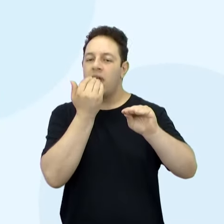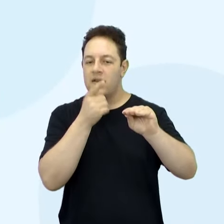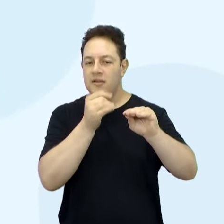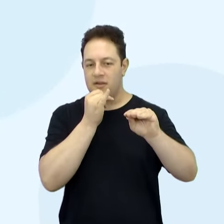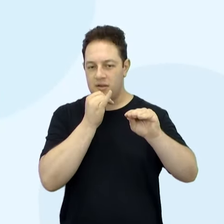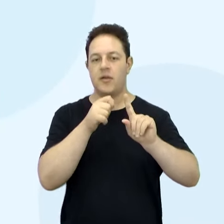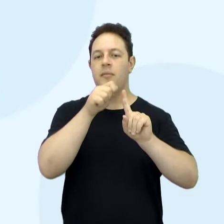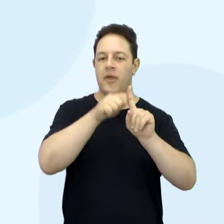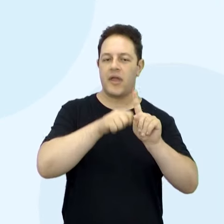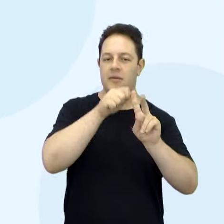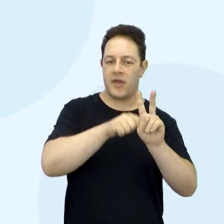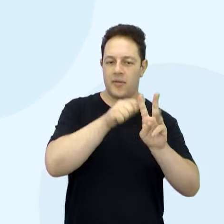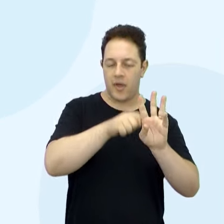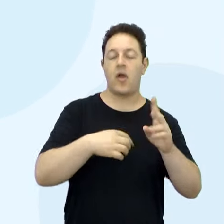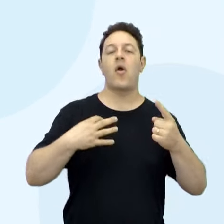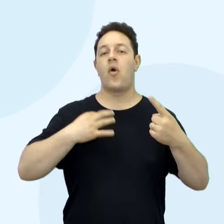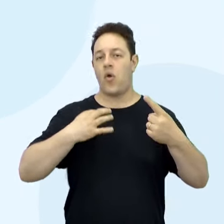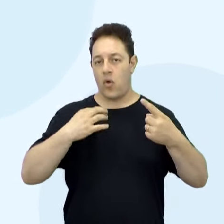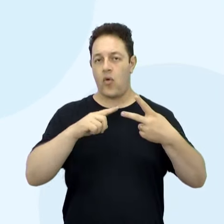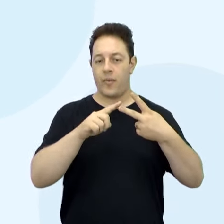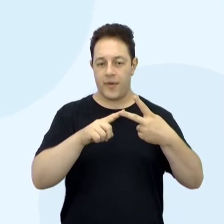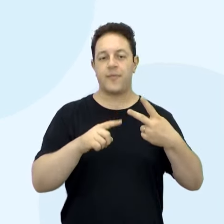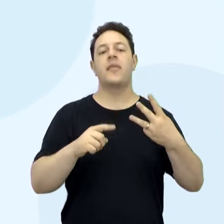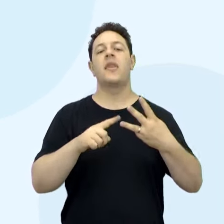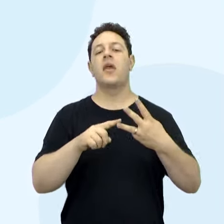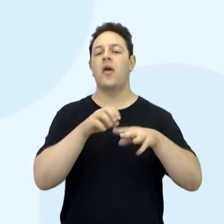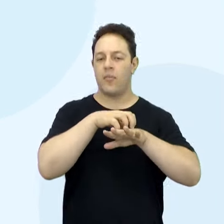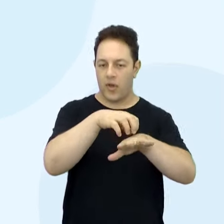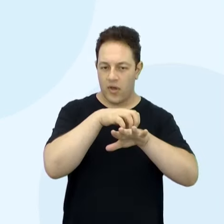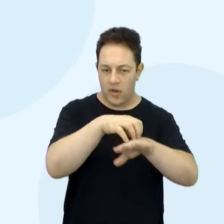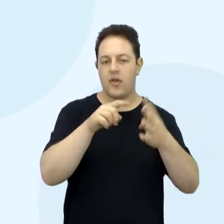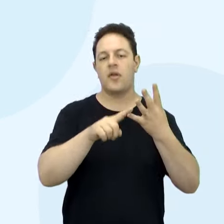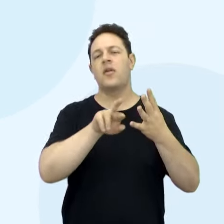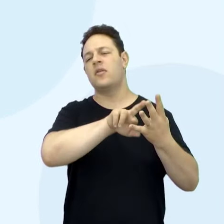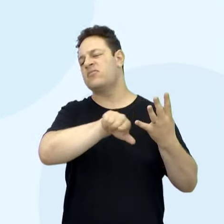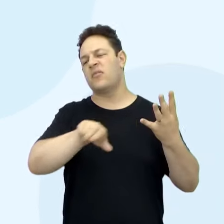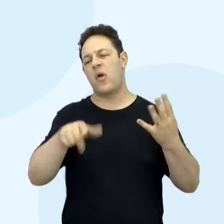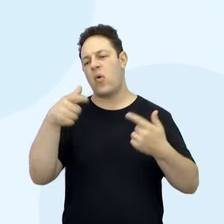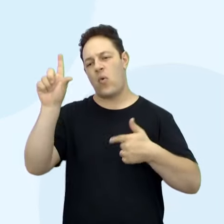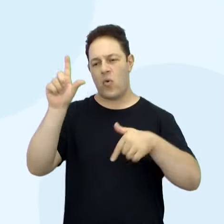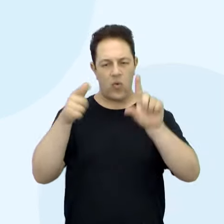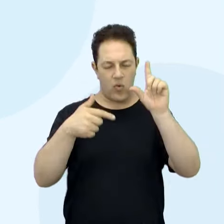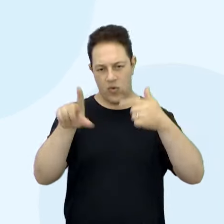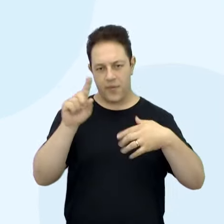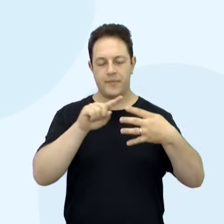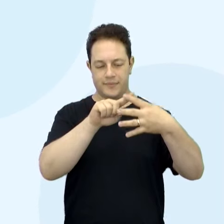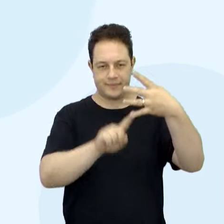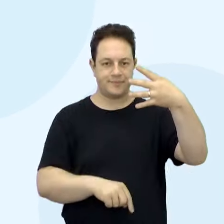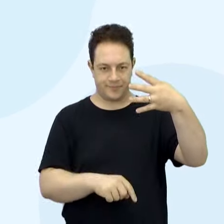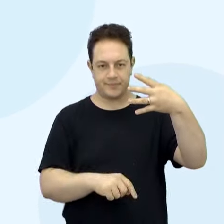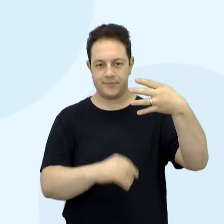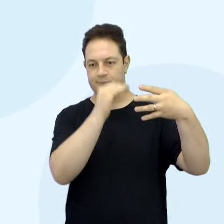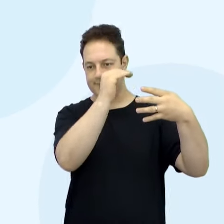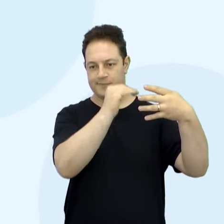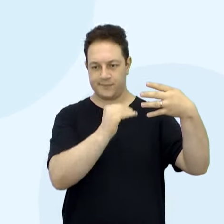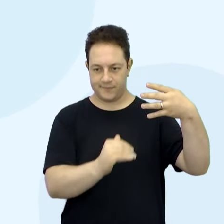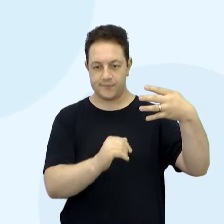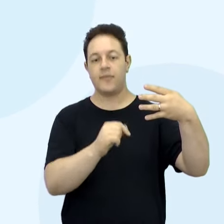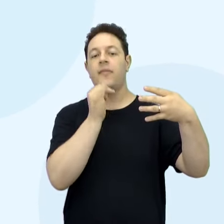alimentação, vestuário, transporte e diversos. Alimentação, vestuário, transporte e diversos. Dentro